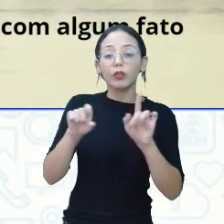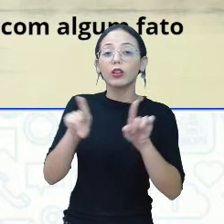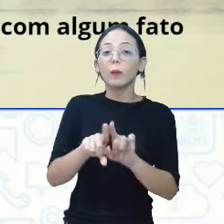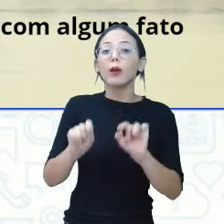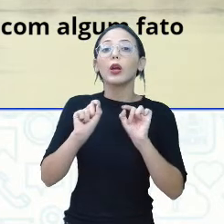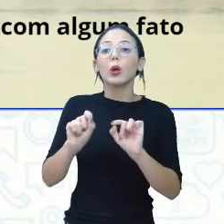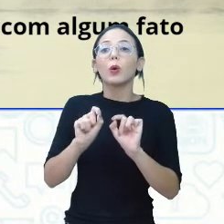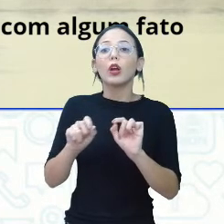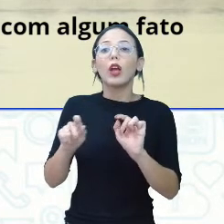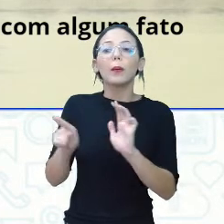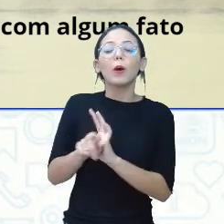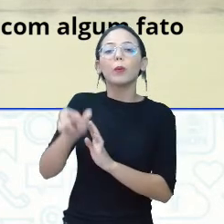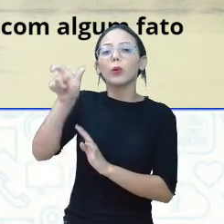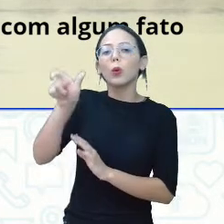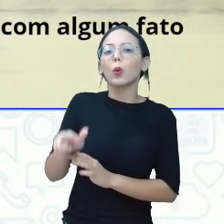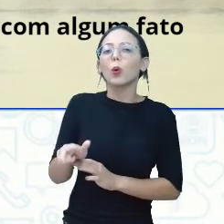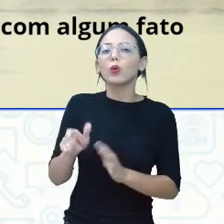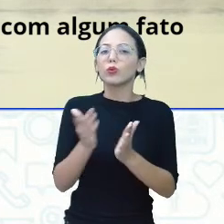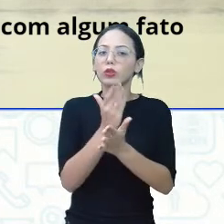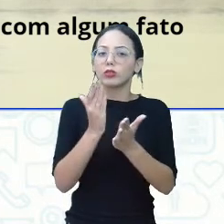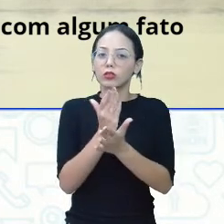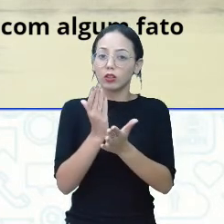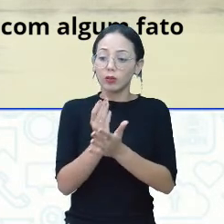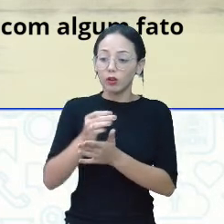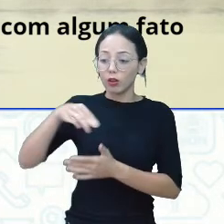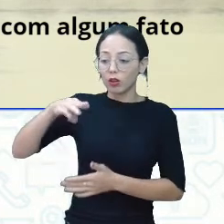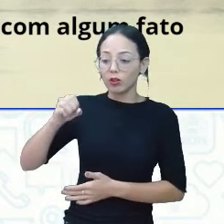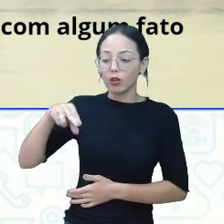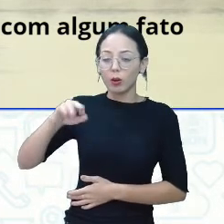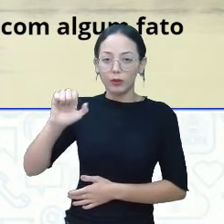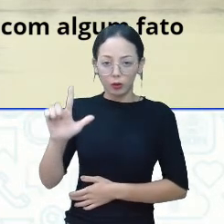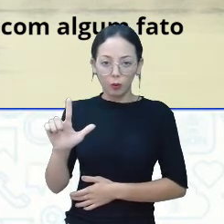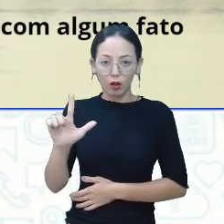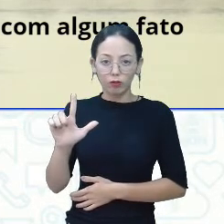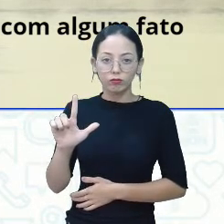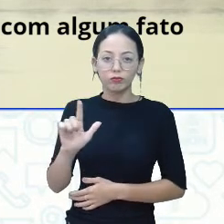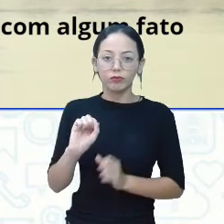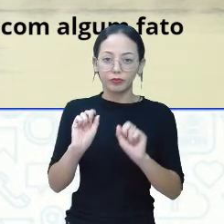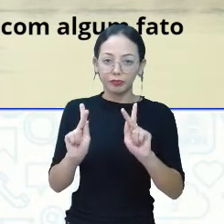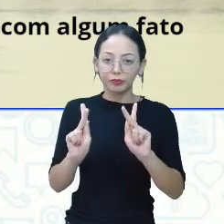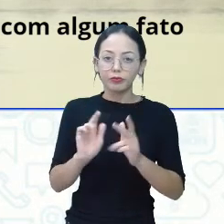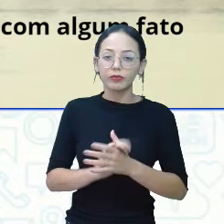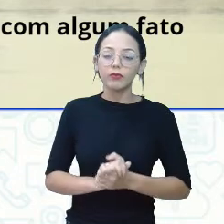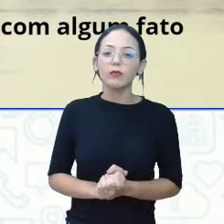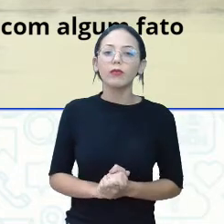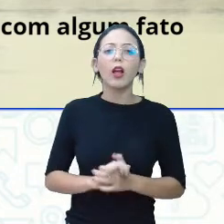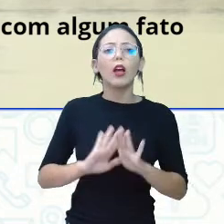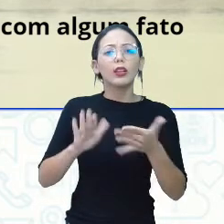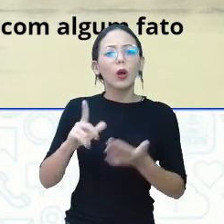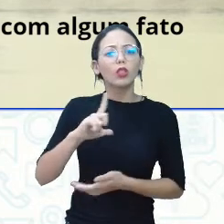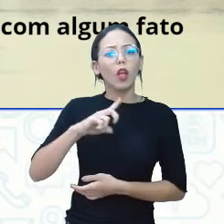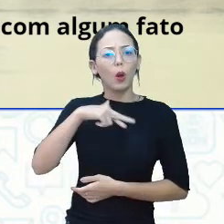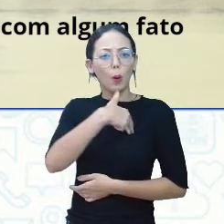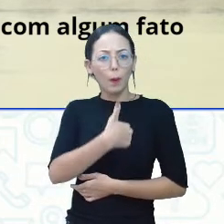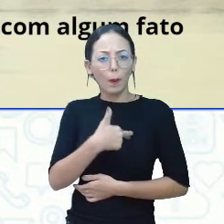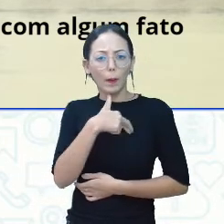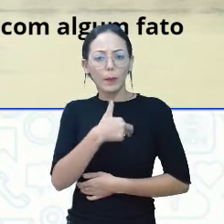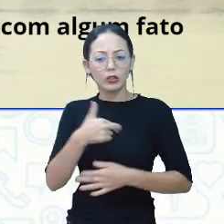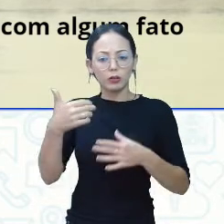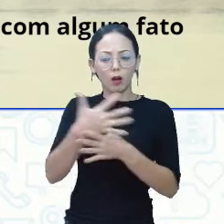disso é o Memórias de um Sargento de Milícias, que é de Manuel Antônio de Almeida, tá certo? Então, a gente tem no romance urbano